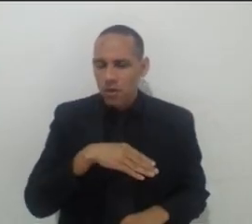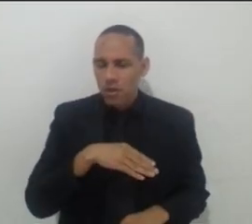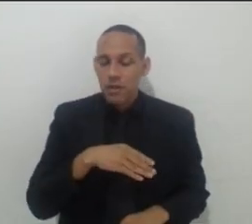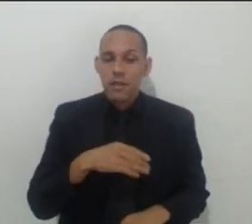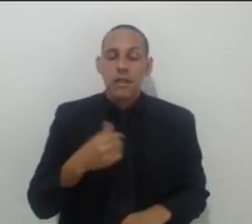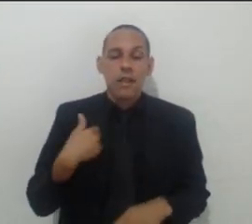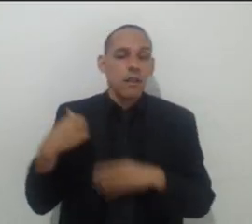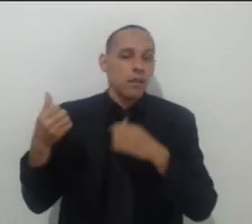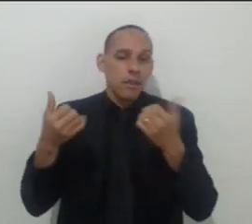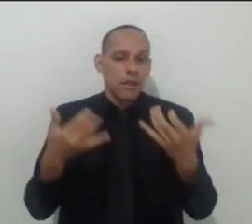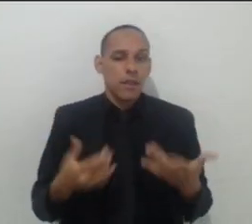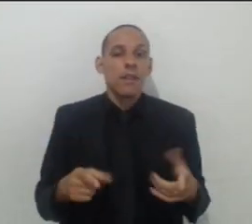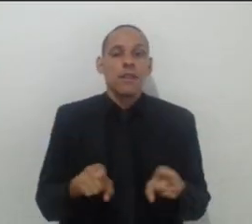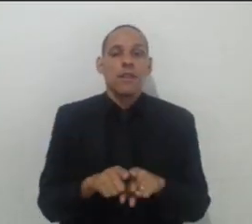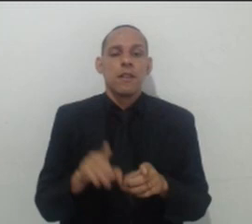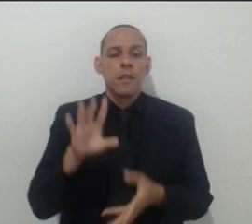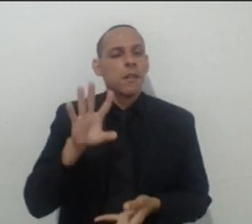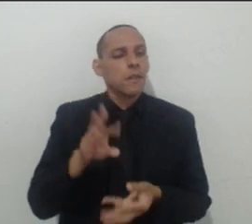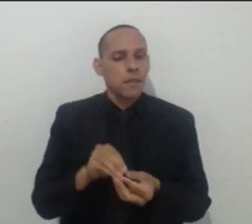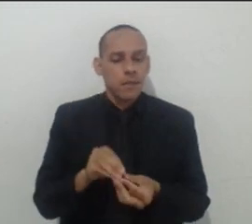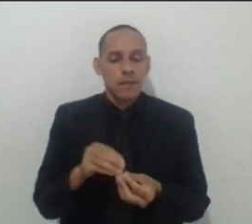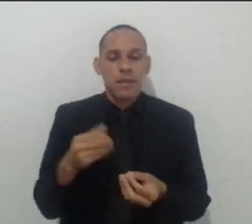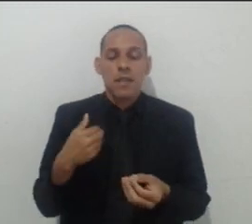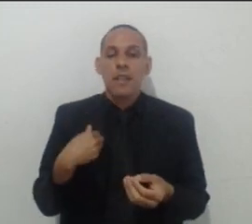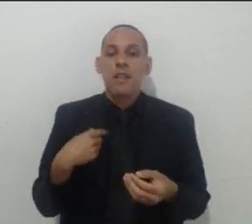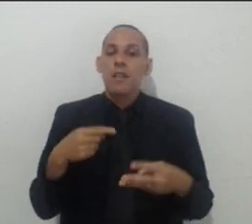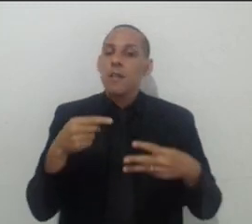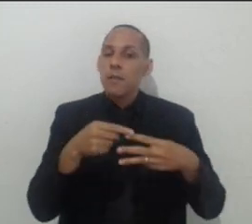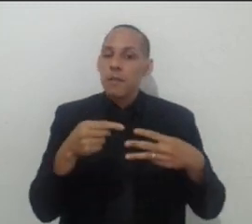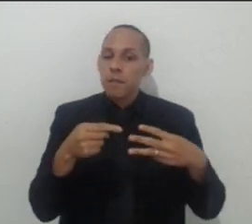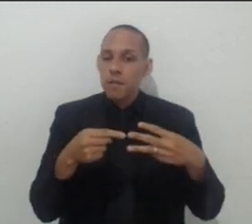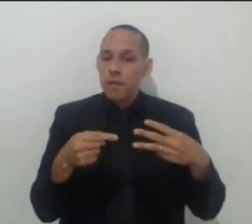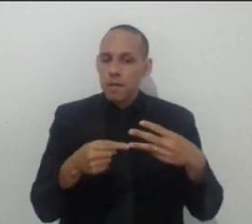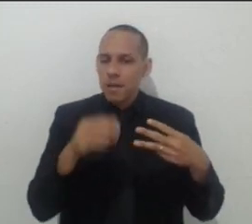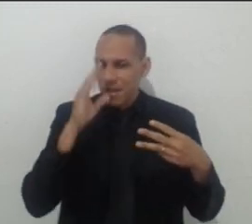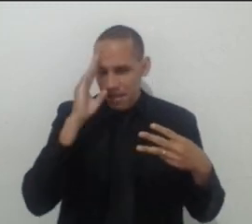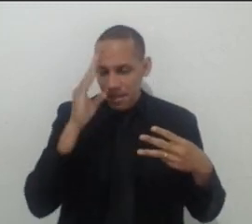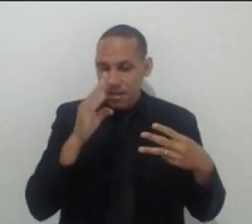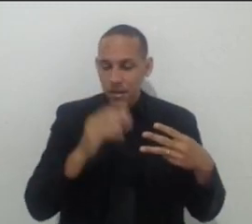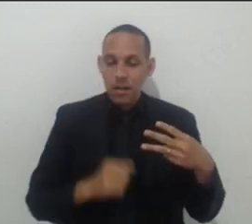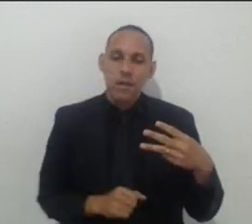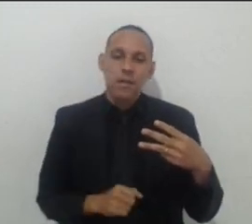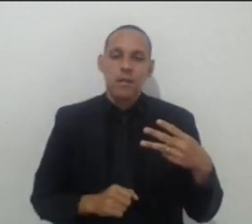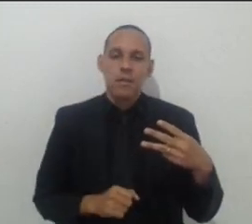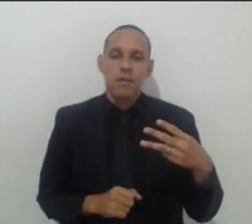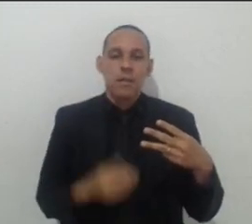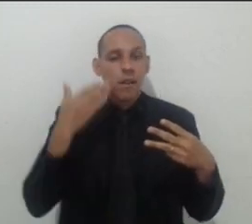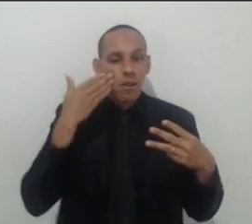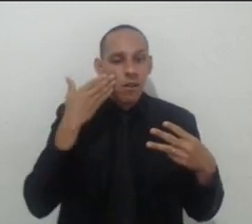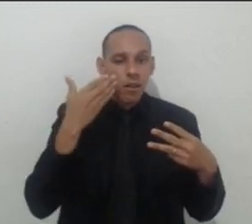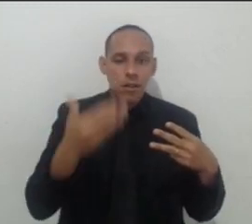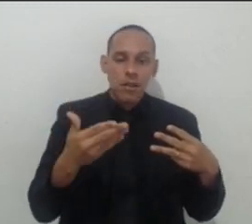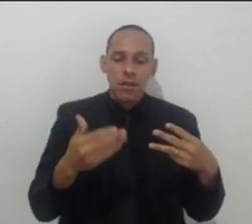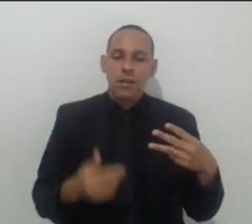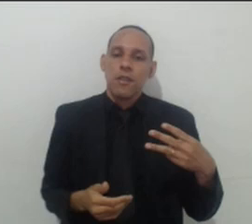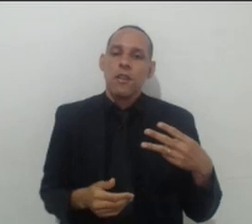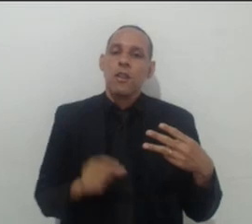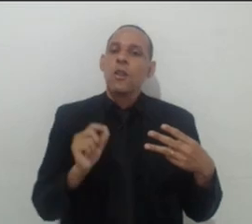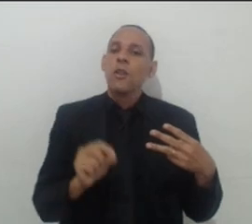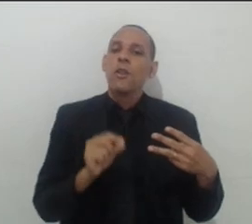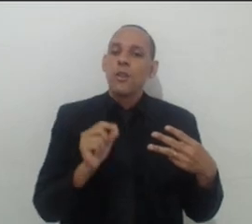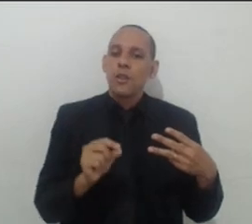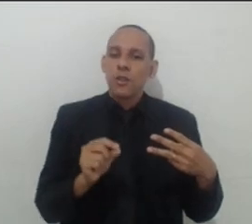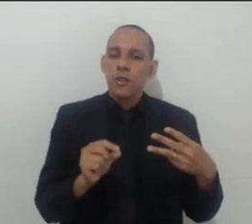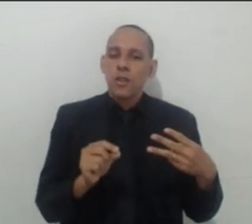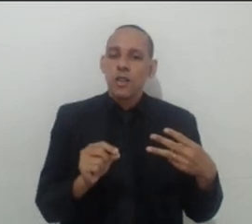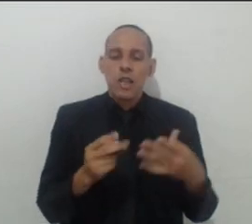ela também vai ser breve e eu vou articular ela em três pontos fundamentais para demonstrar de forma inequívoca que esse